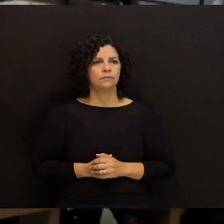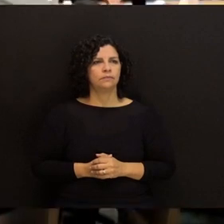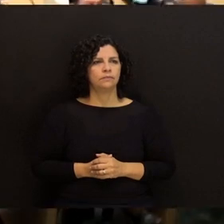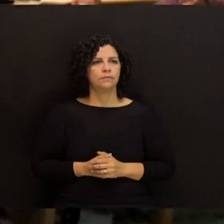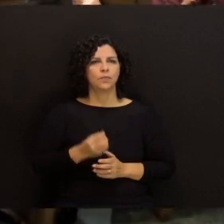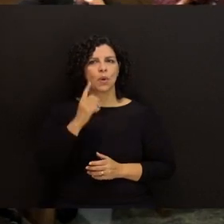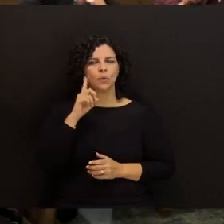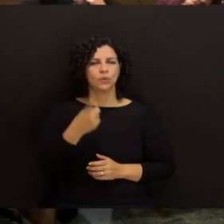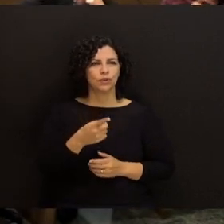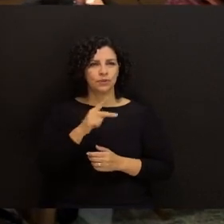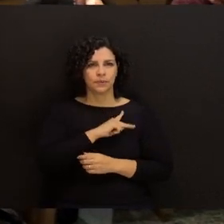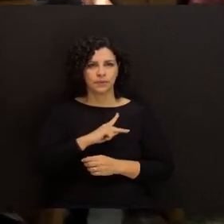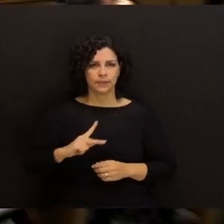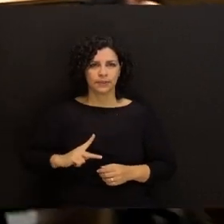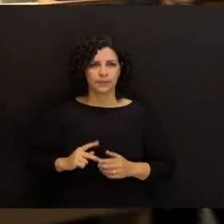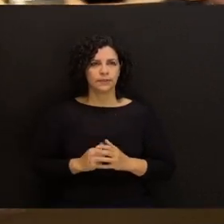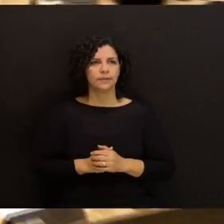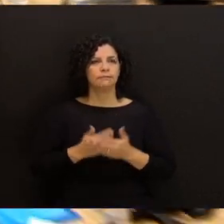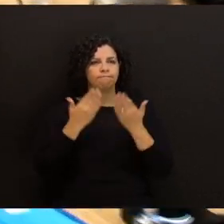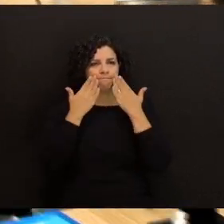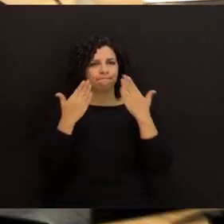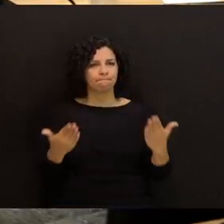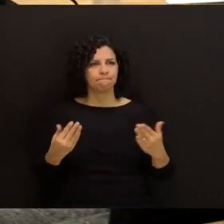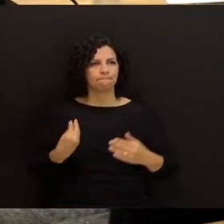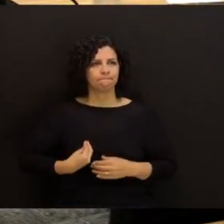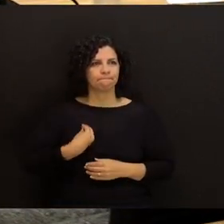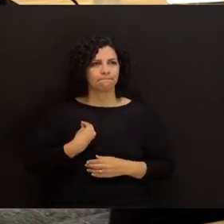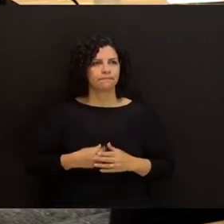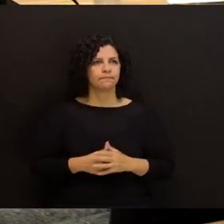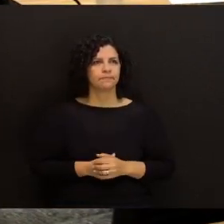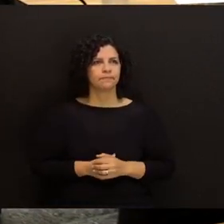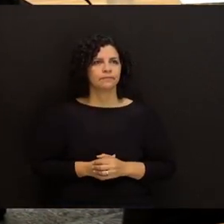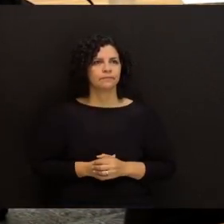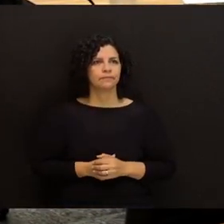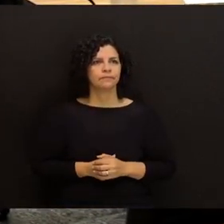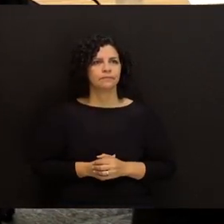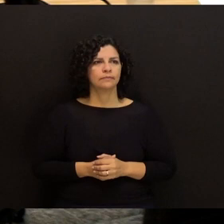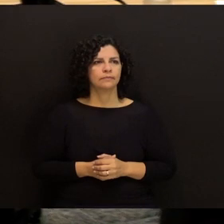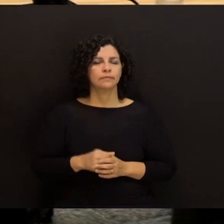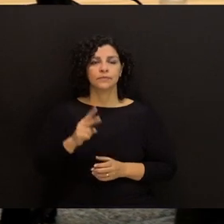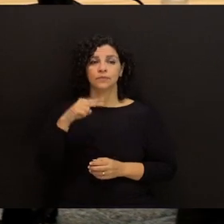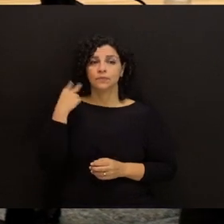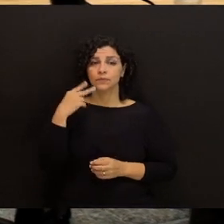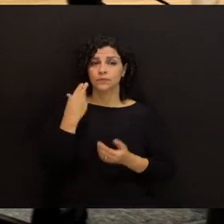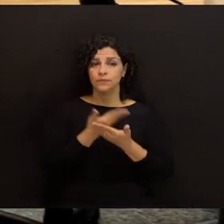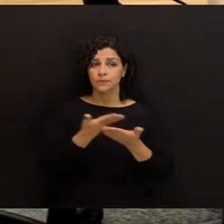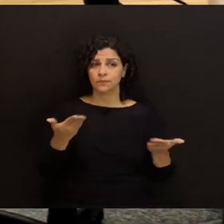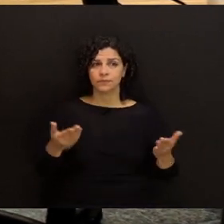Bom dia presidente pública que presente vereadores